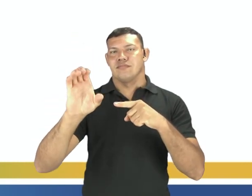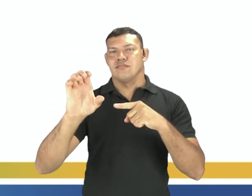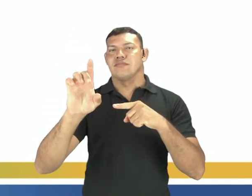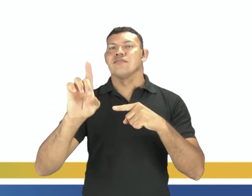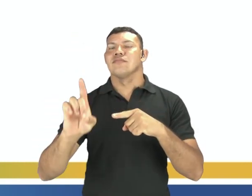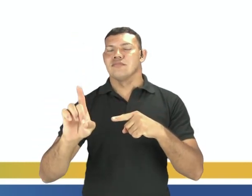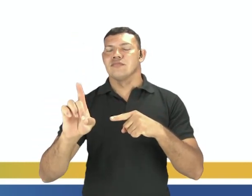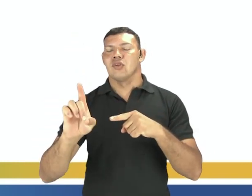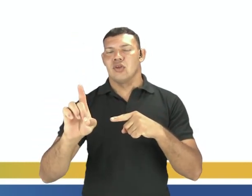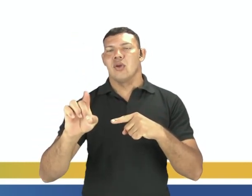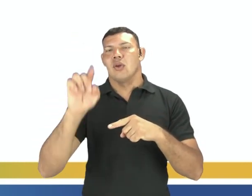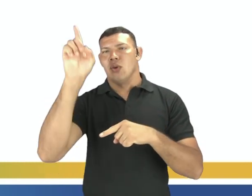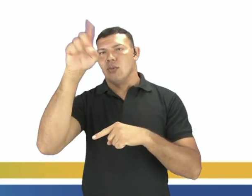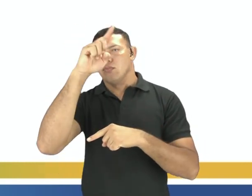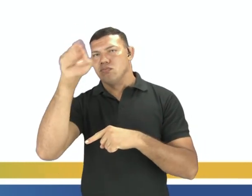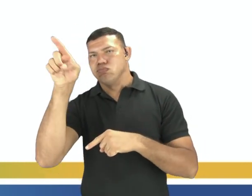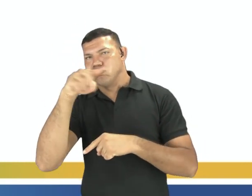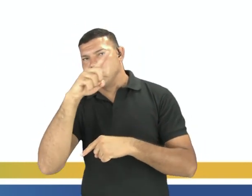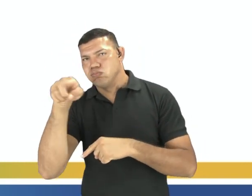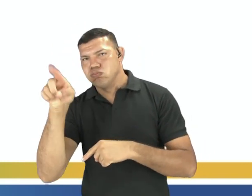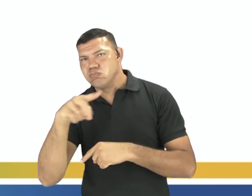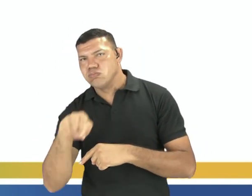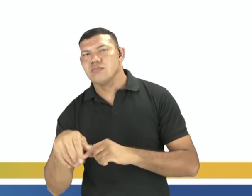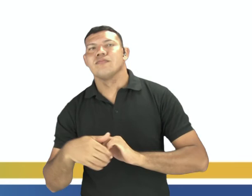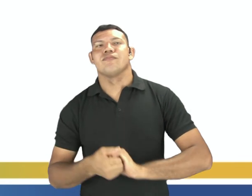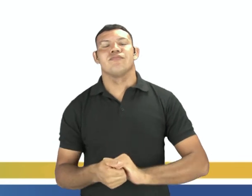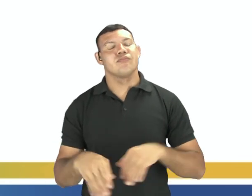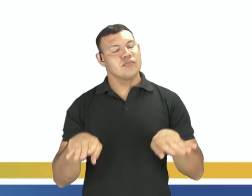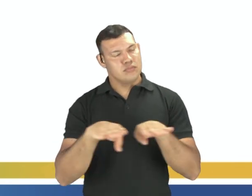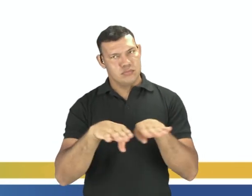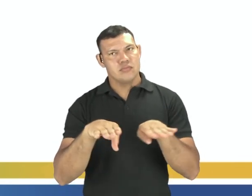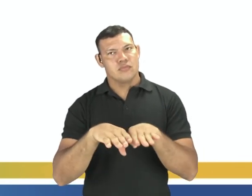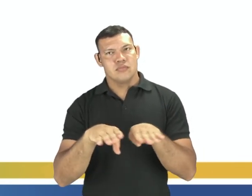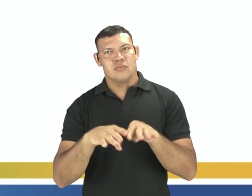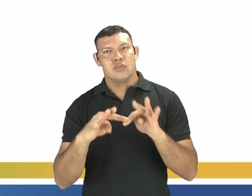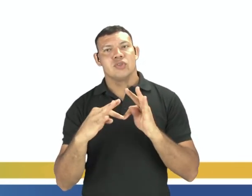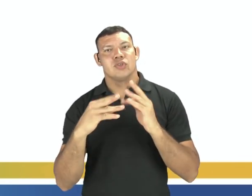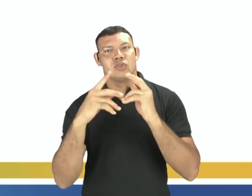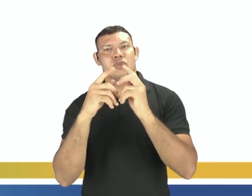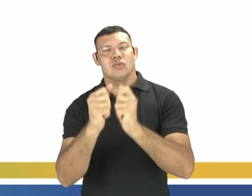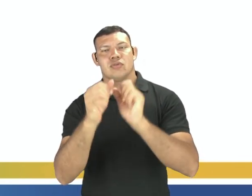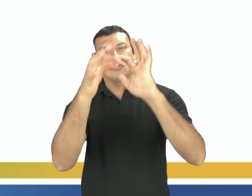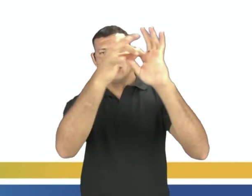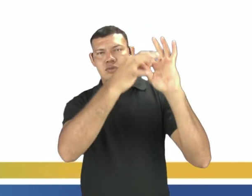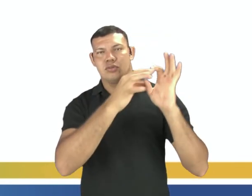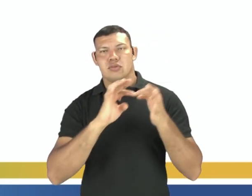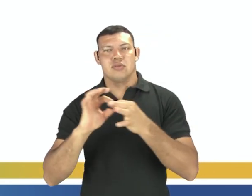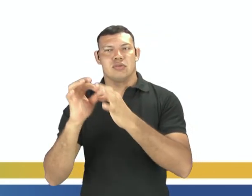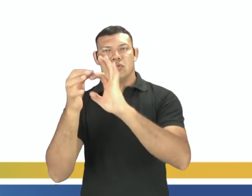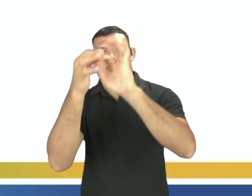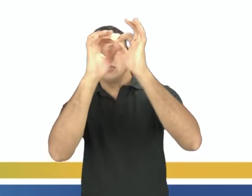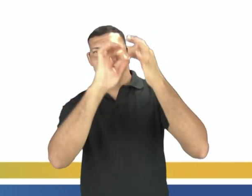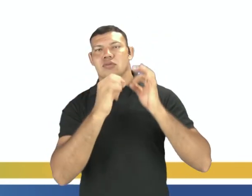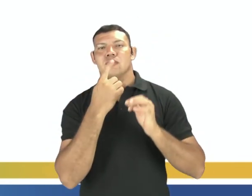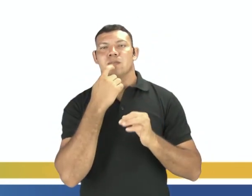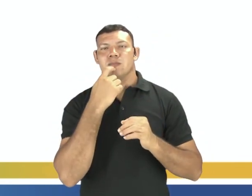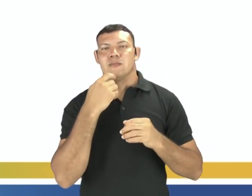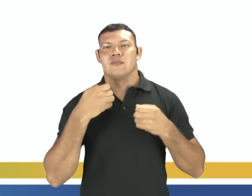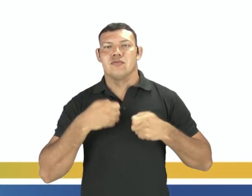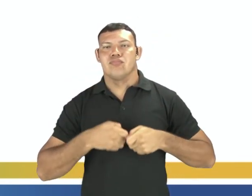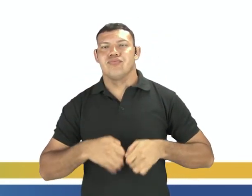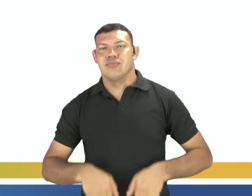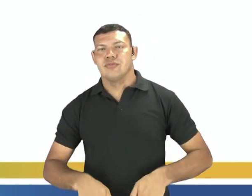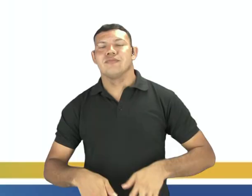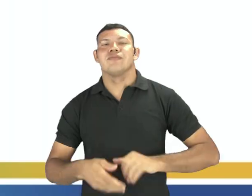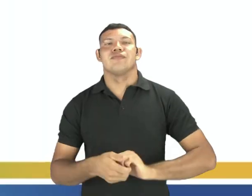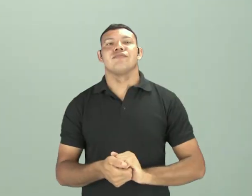meninas. Alargamento e arredondamento das ancas também. E início do ciclo menstrual. E a ativação